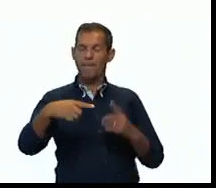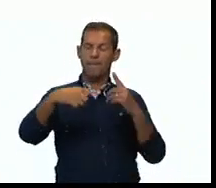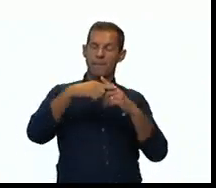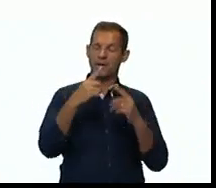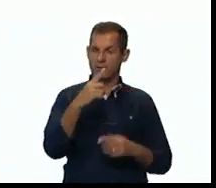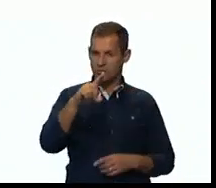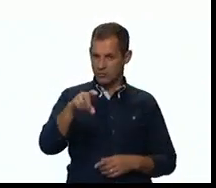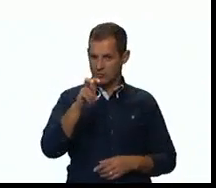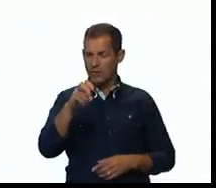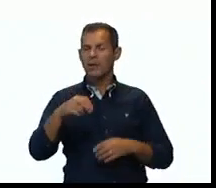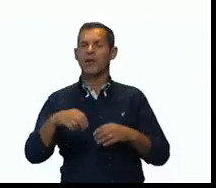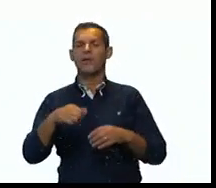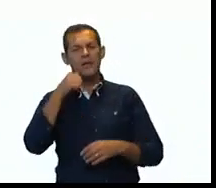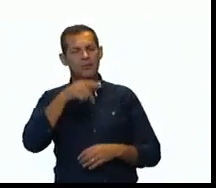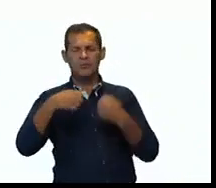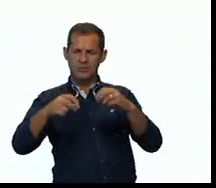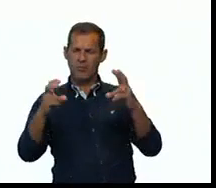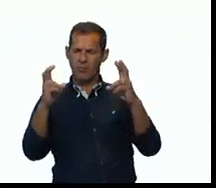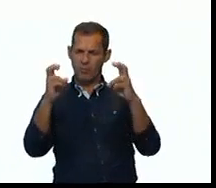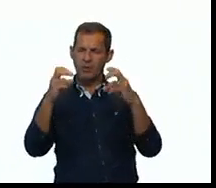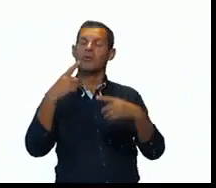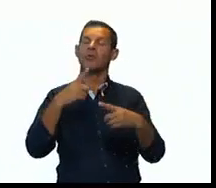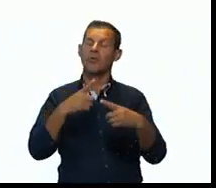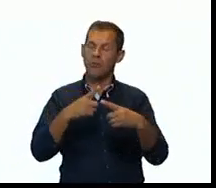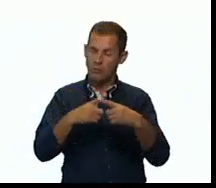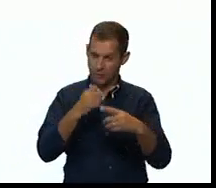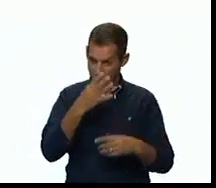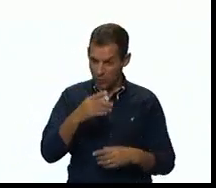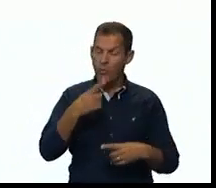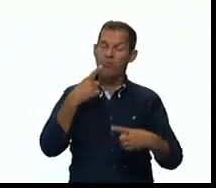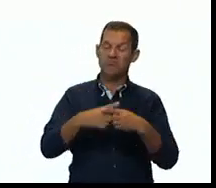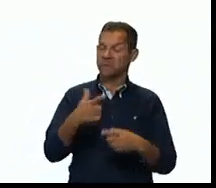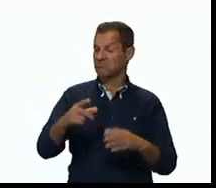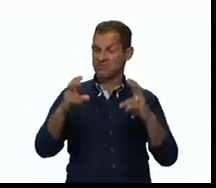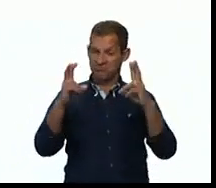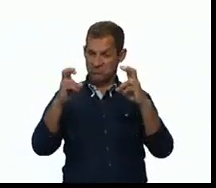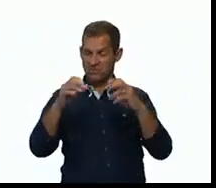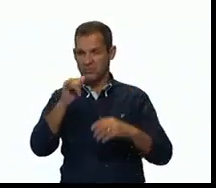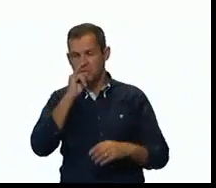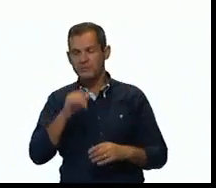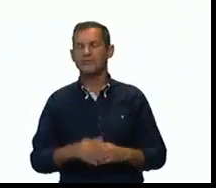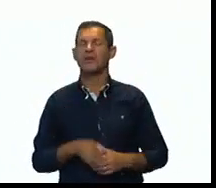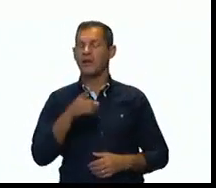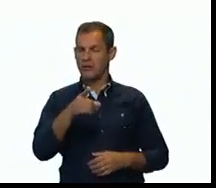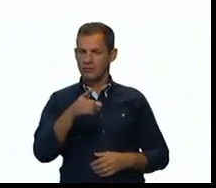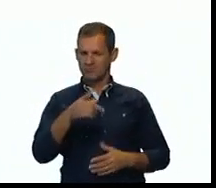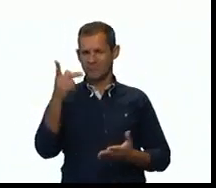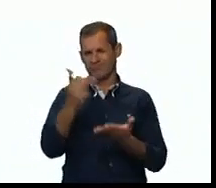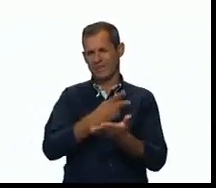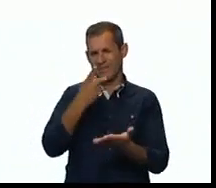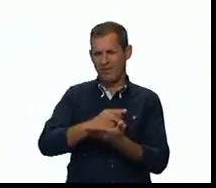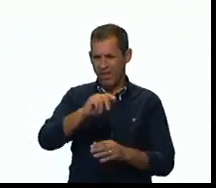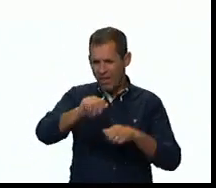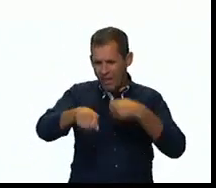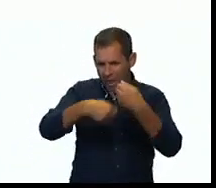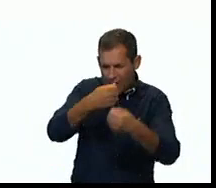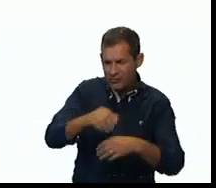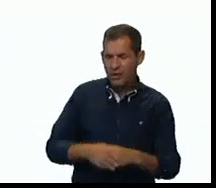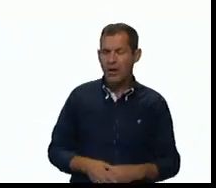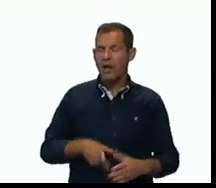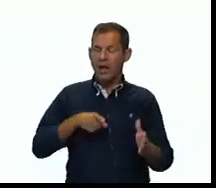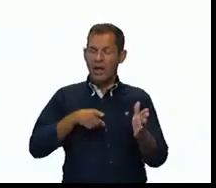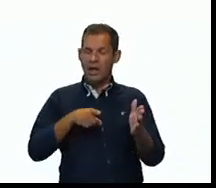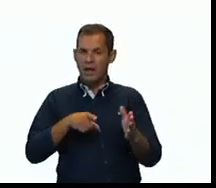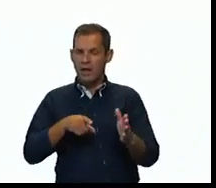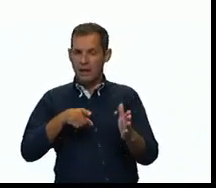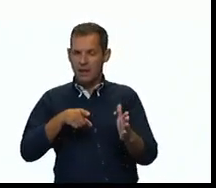colocar parênteses? É bom. Por quê? Se você não colocar o parênteses nesse caso, você vai errar o sinal. A probabilidade